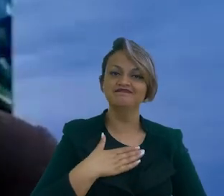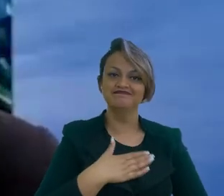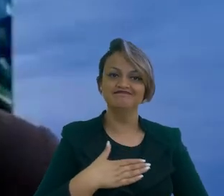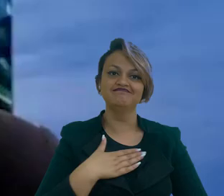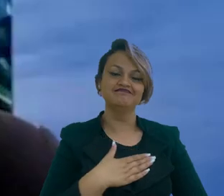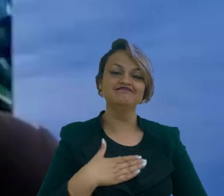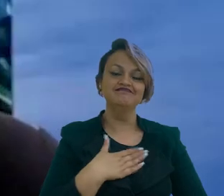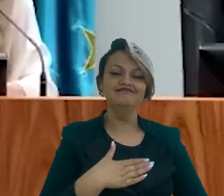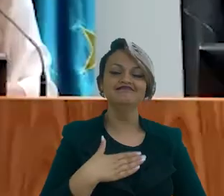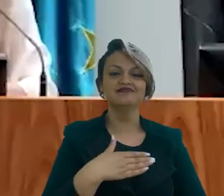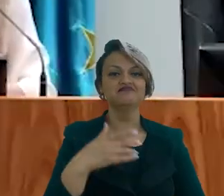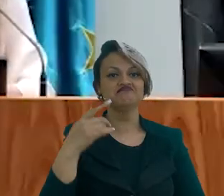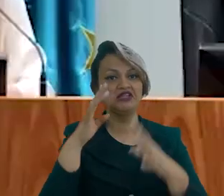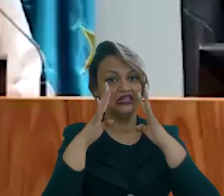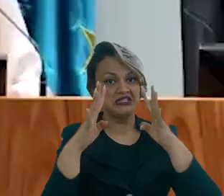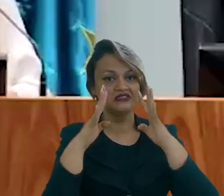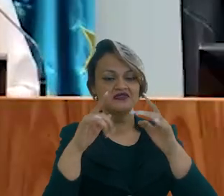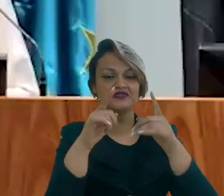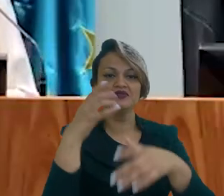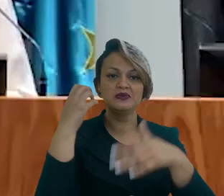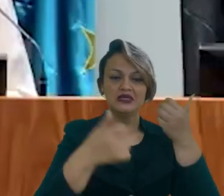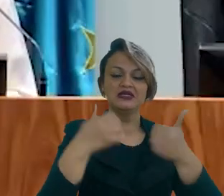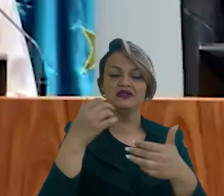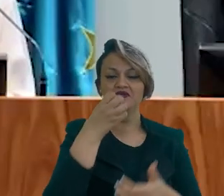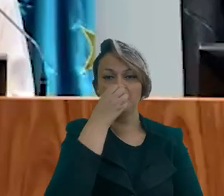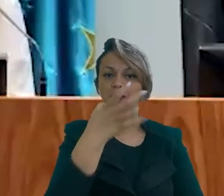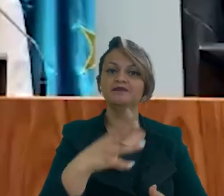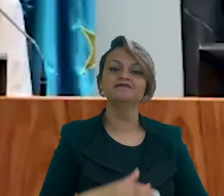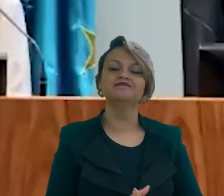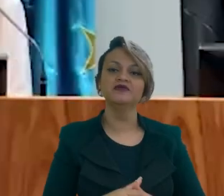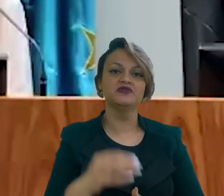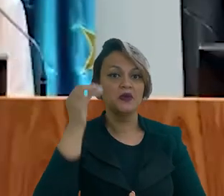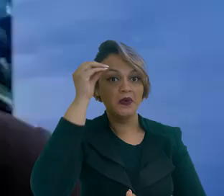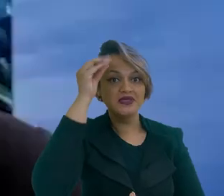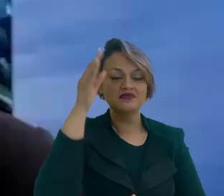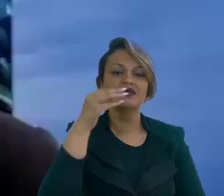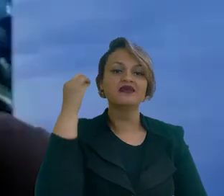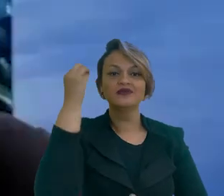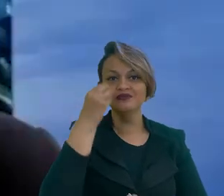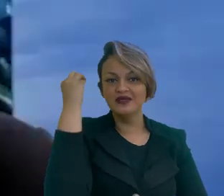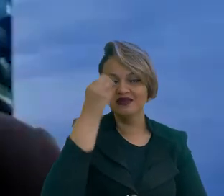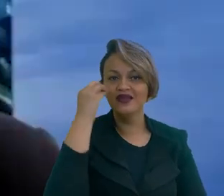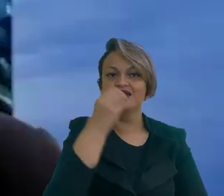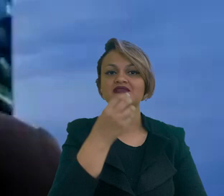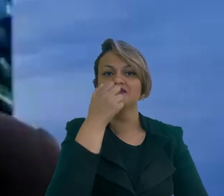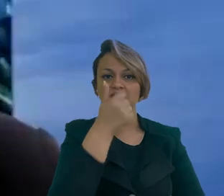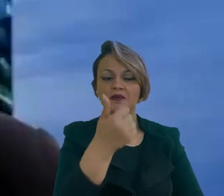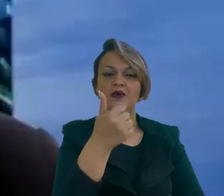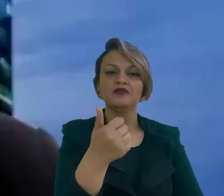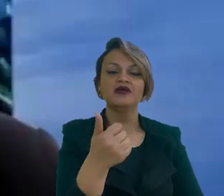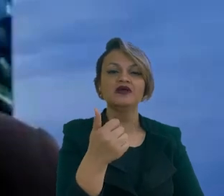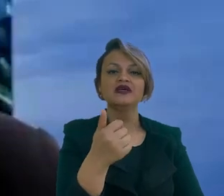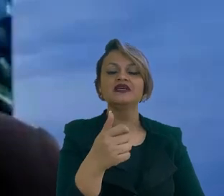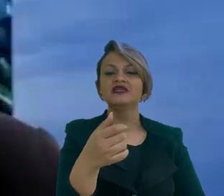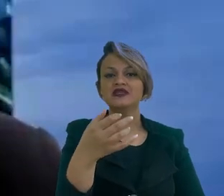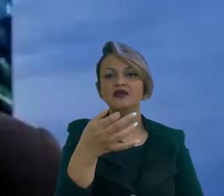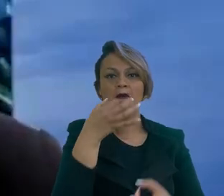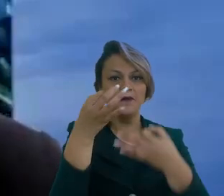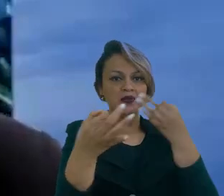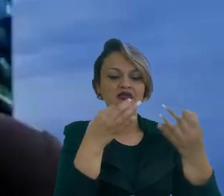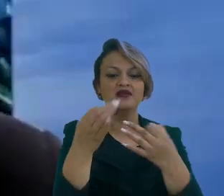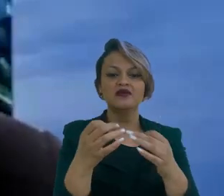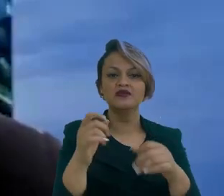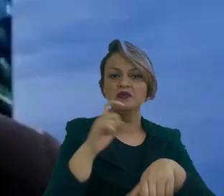foi um prazer ouvi-lo uma vez mais não são seu conhecimento mas sua experiência e